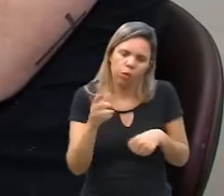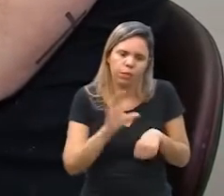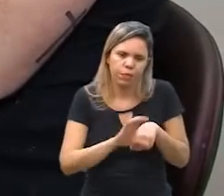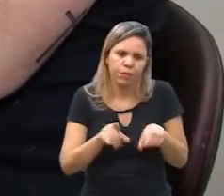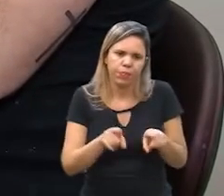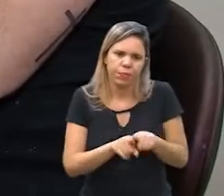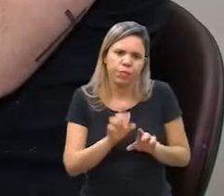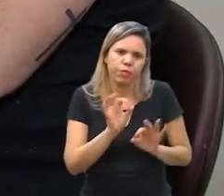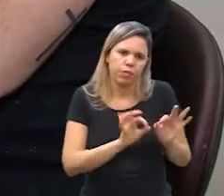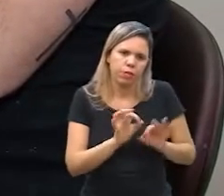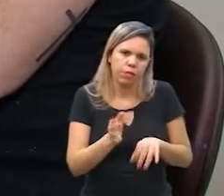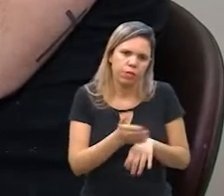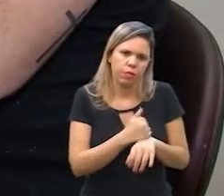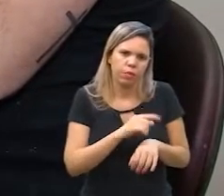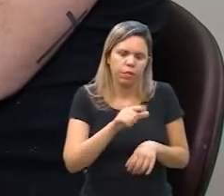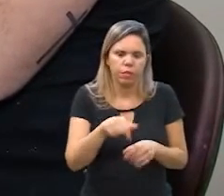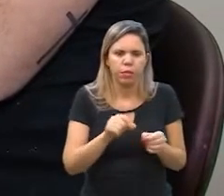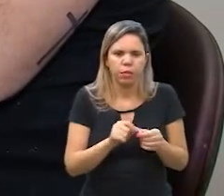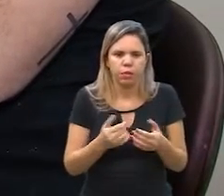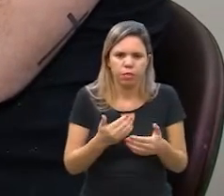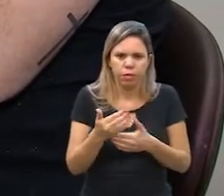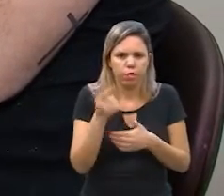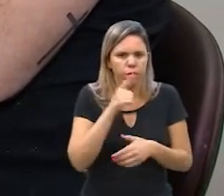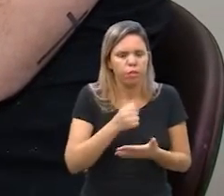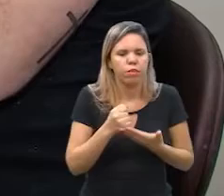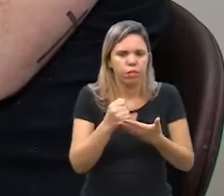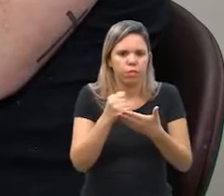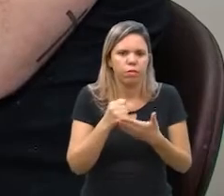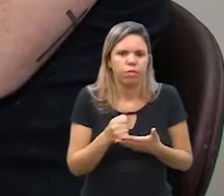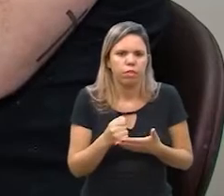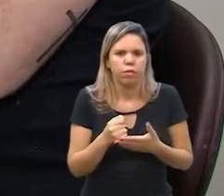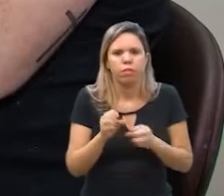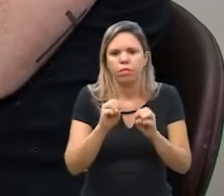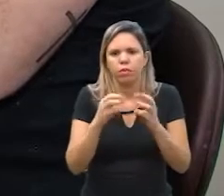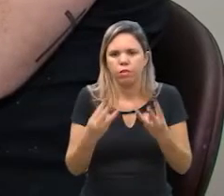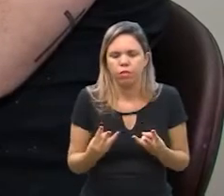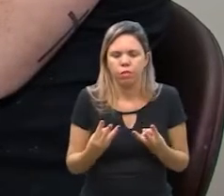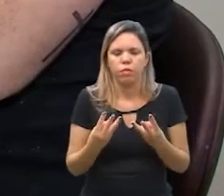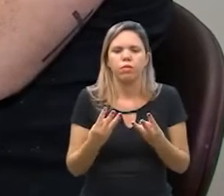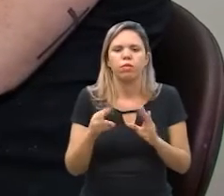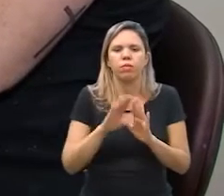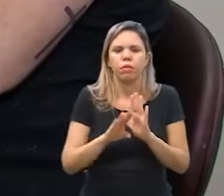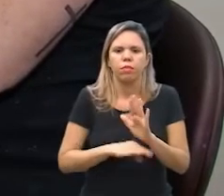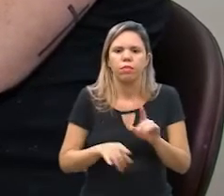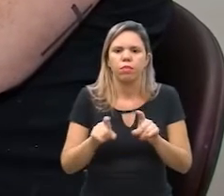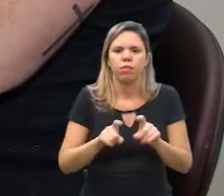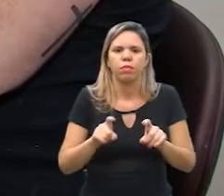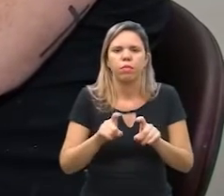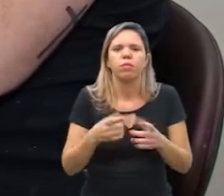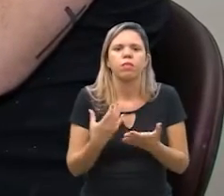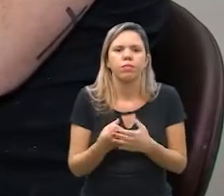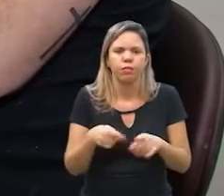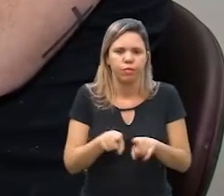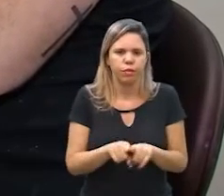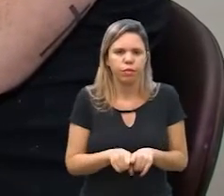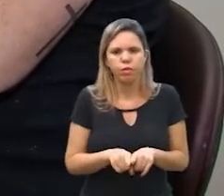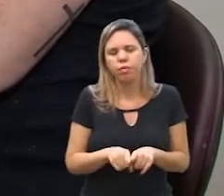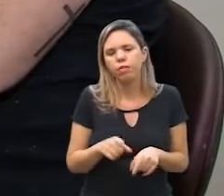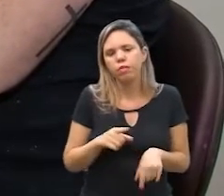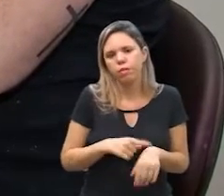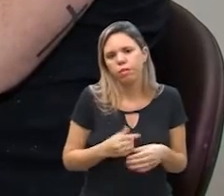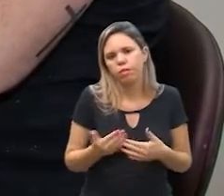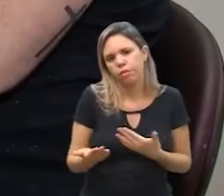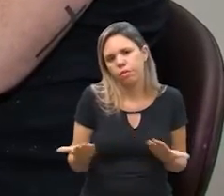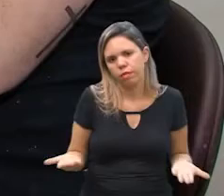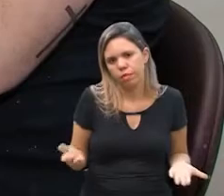cursos preparatórios que já vão deixar você na frente, né? Sejam eles os softwares novos que estão chegando. Olha só, legal. E de repente você